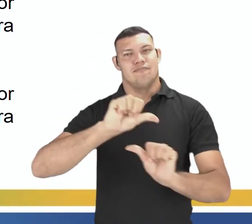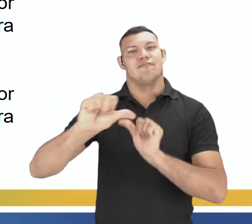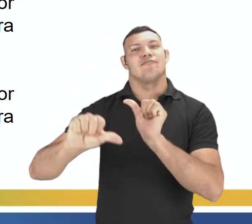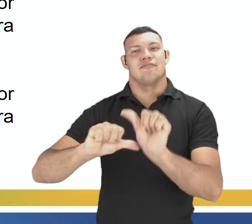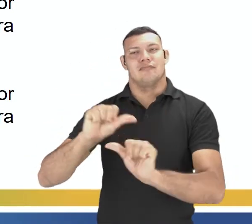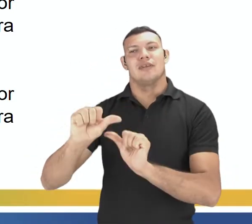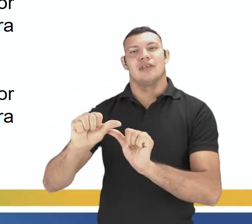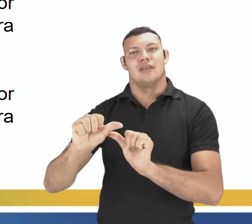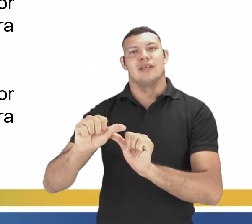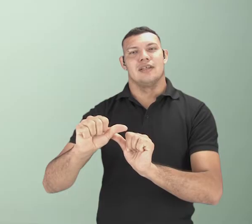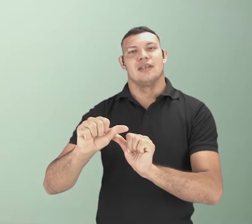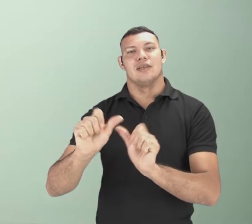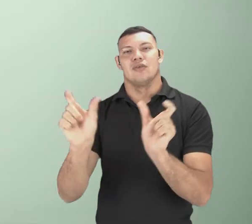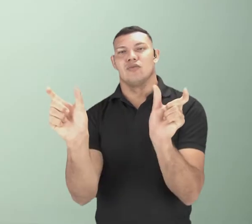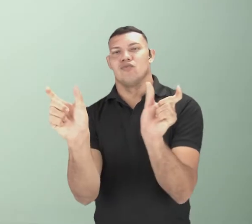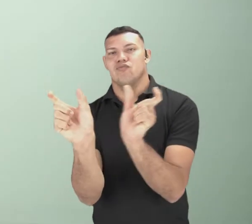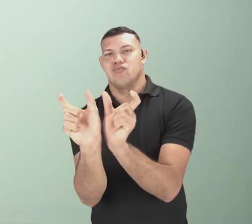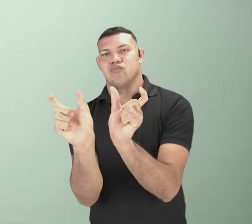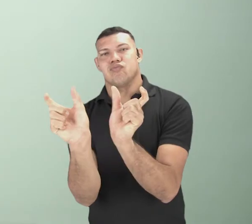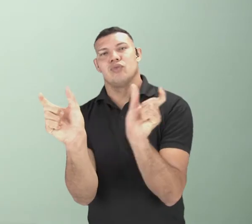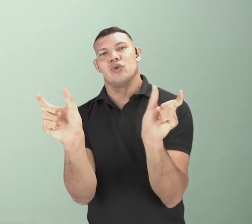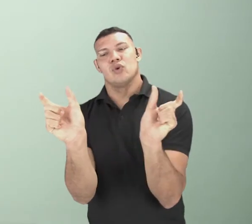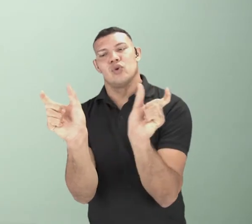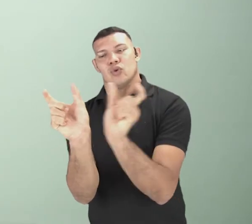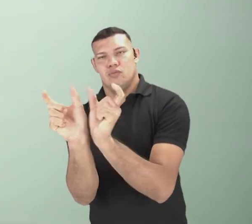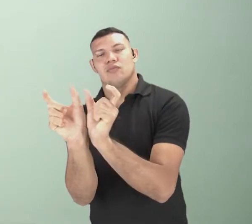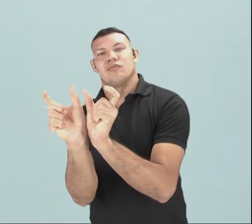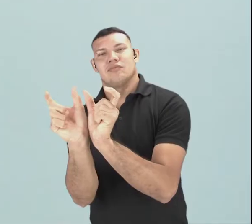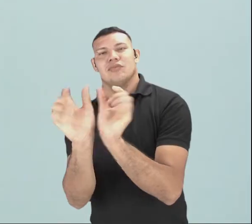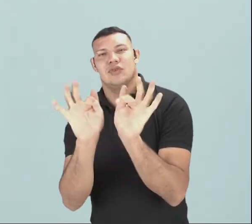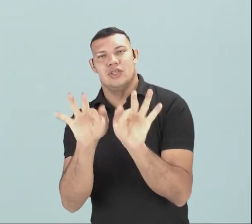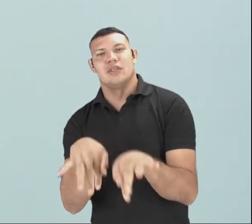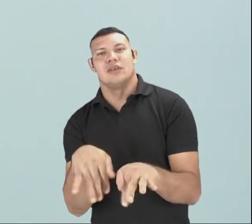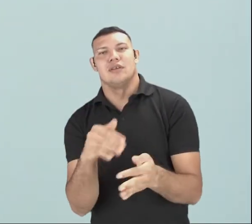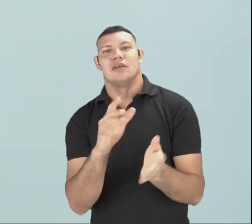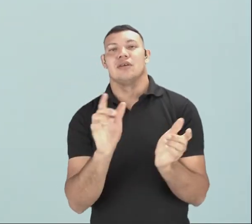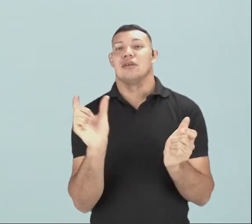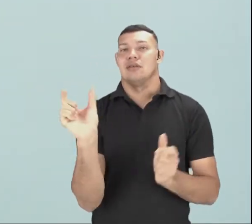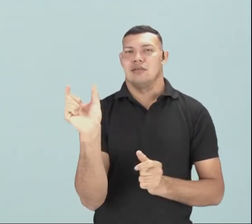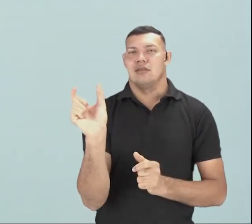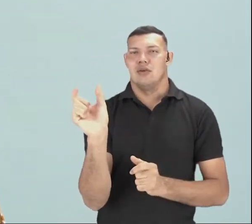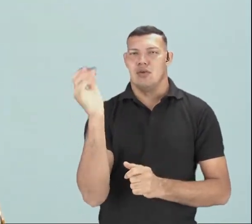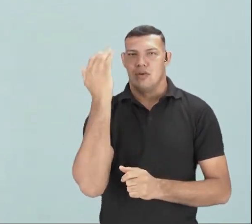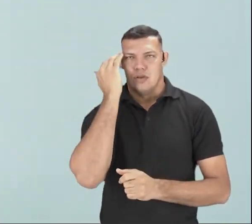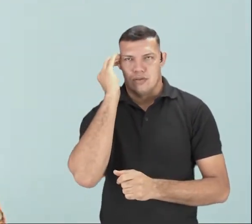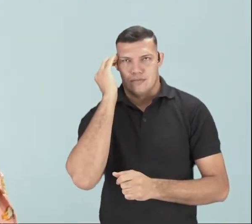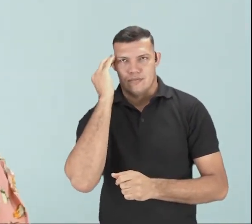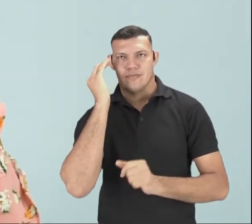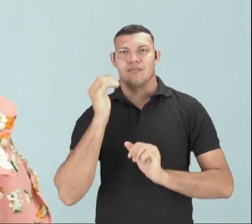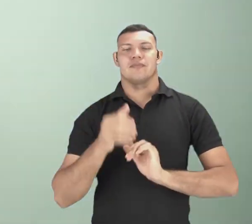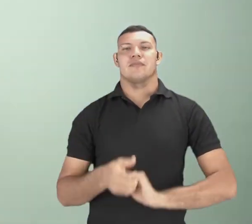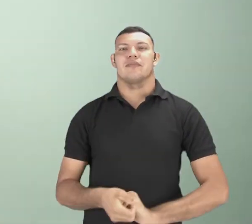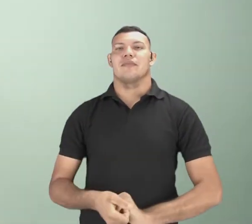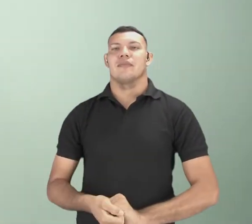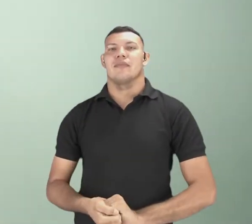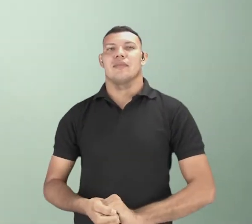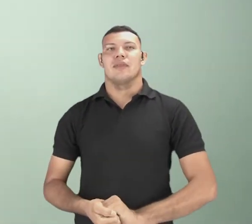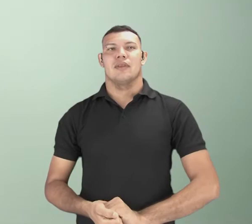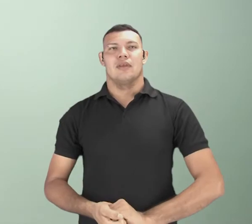um sufixo que vem fixado no final da palavra, ok?